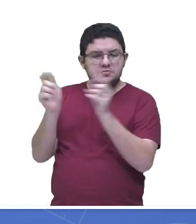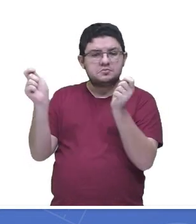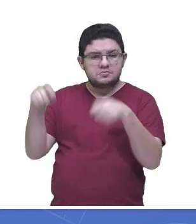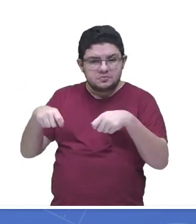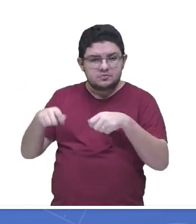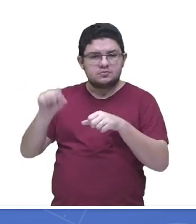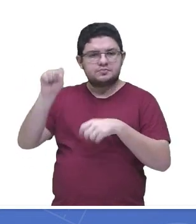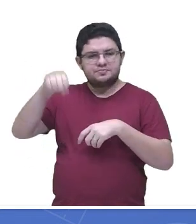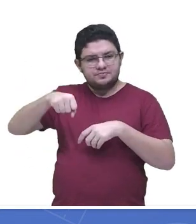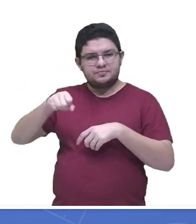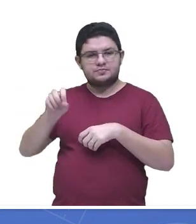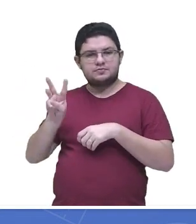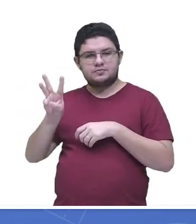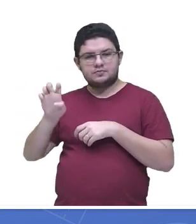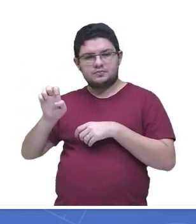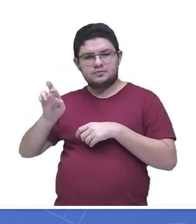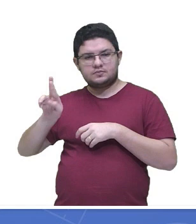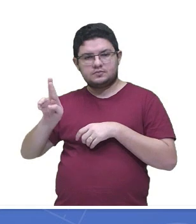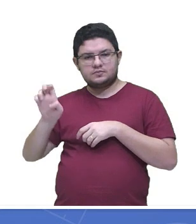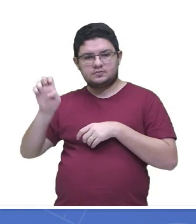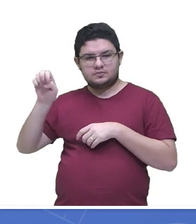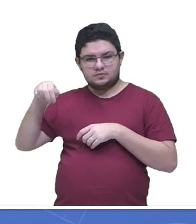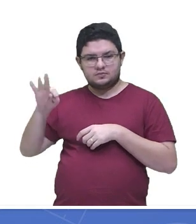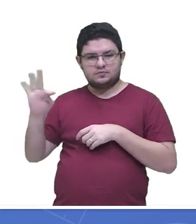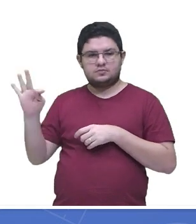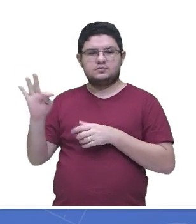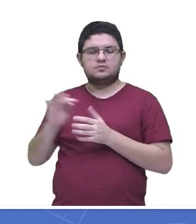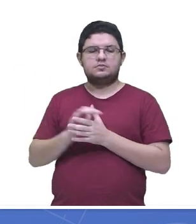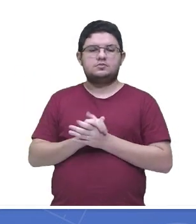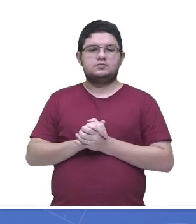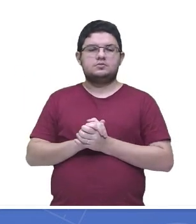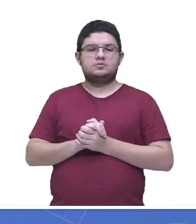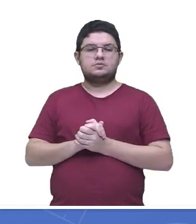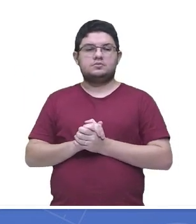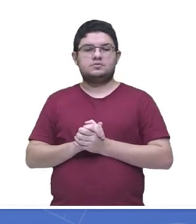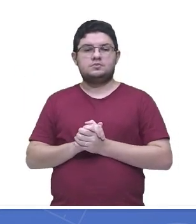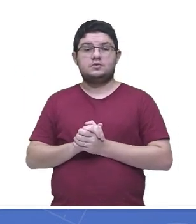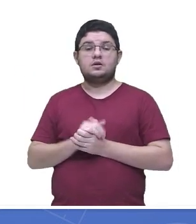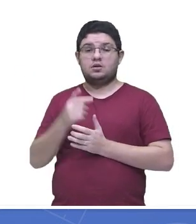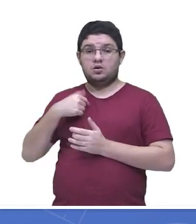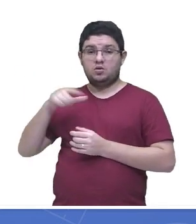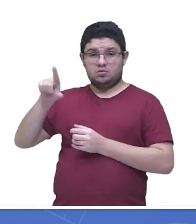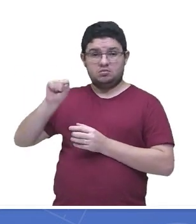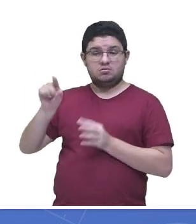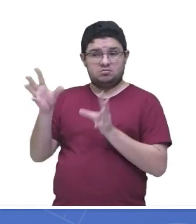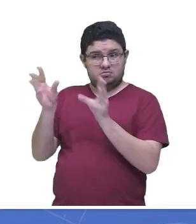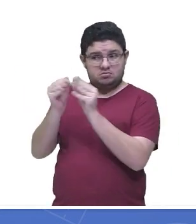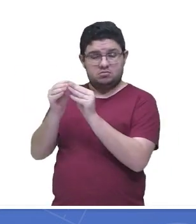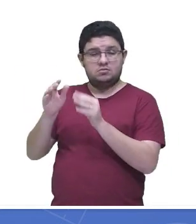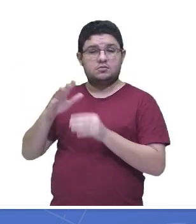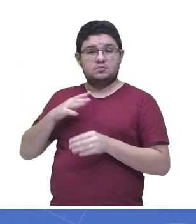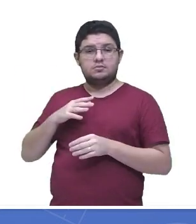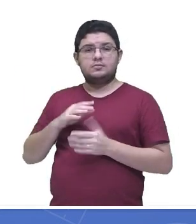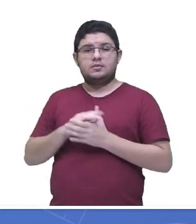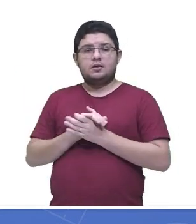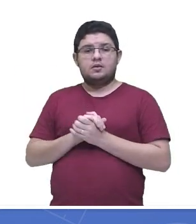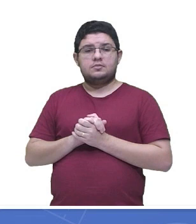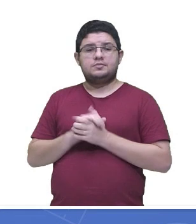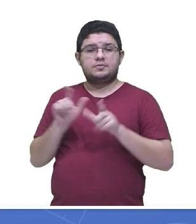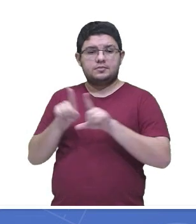Eu até prefiro abreviar, gente. Ok? Eu tenho agora, no próximo exemplo, she, que quer dizer